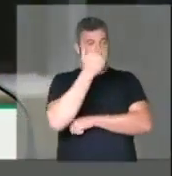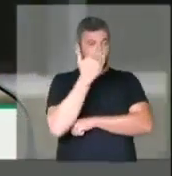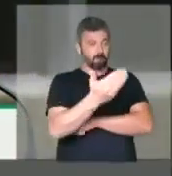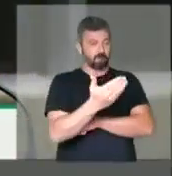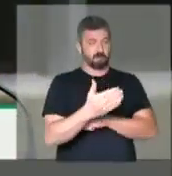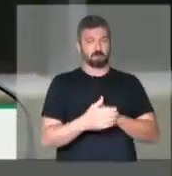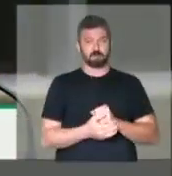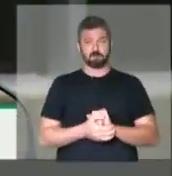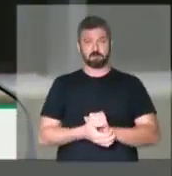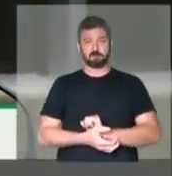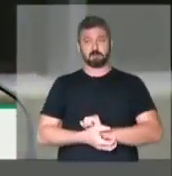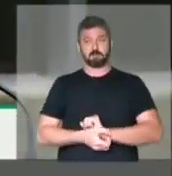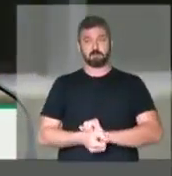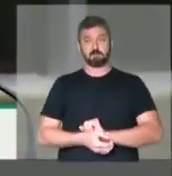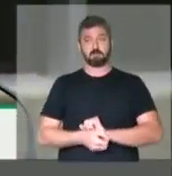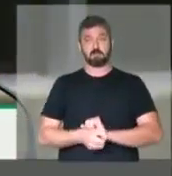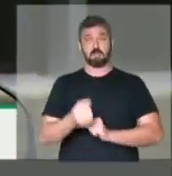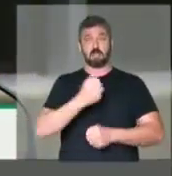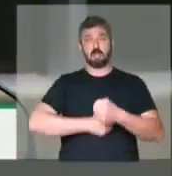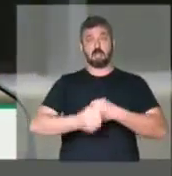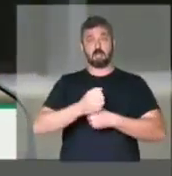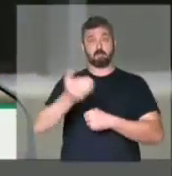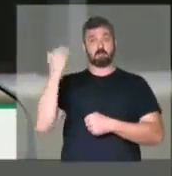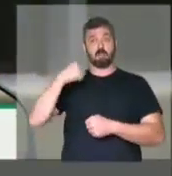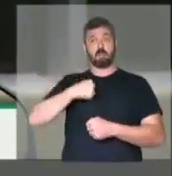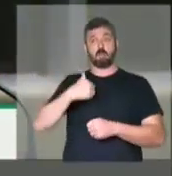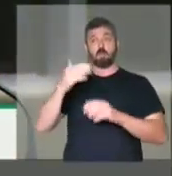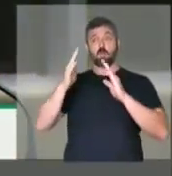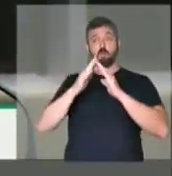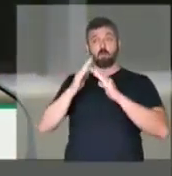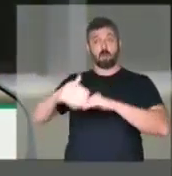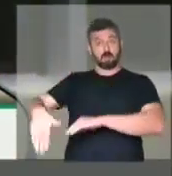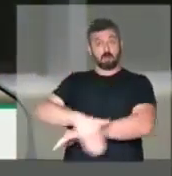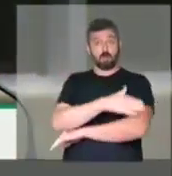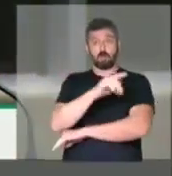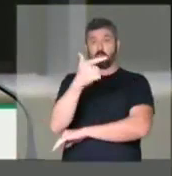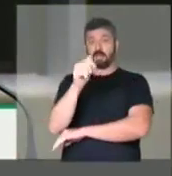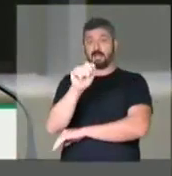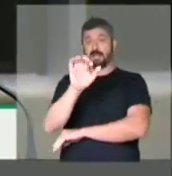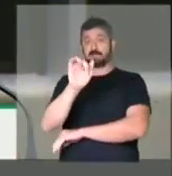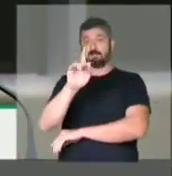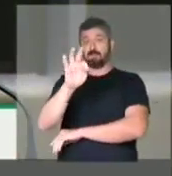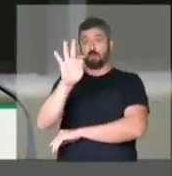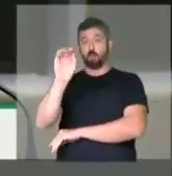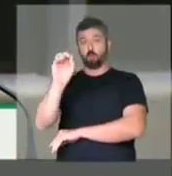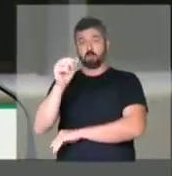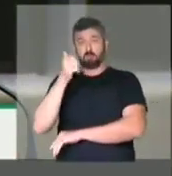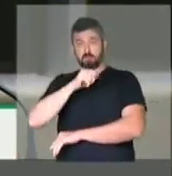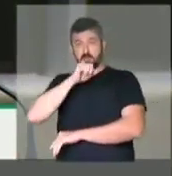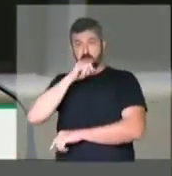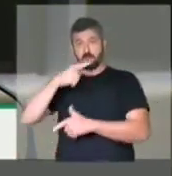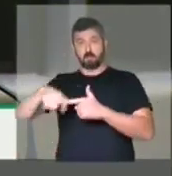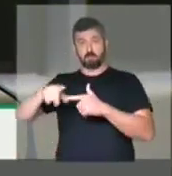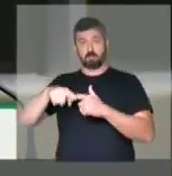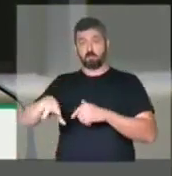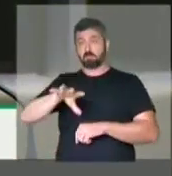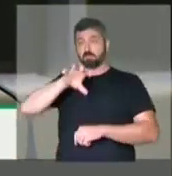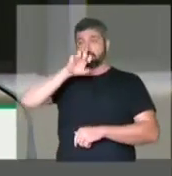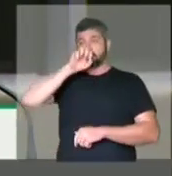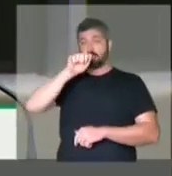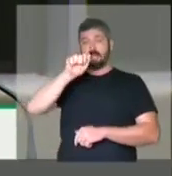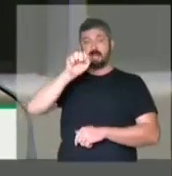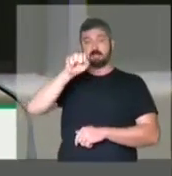sua rua. Eu até o ano passado morava numa rua sem asfalto. E a minha mãe tem problema de